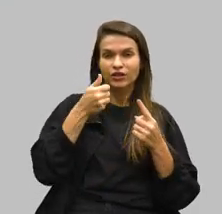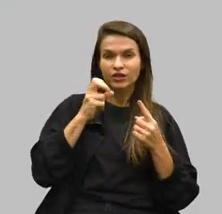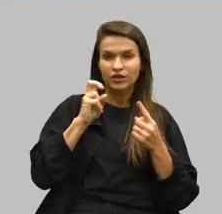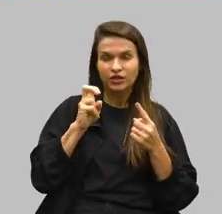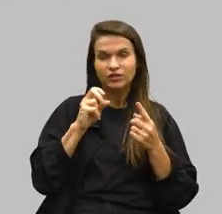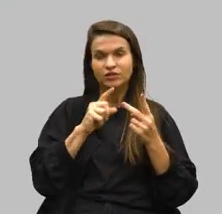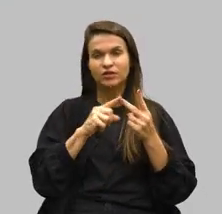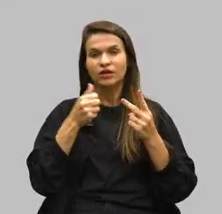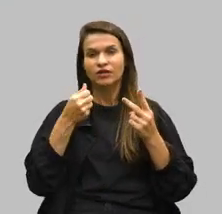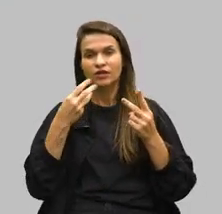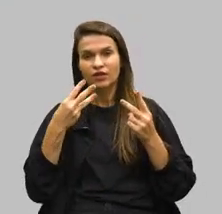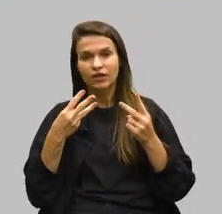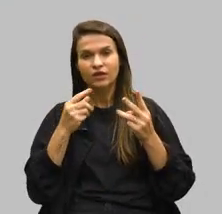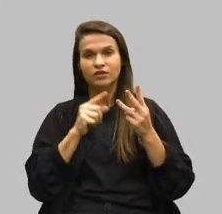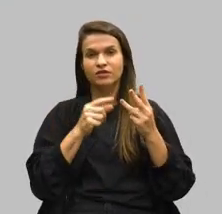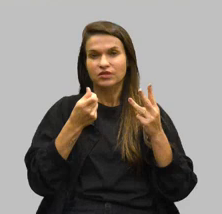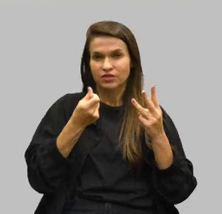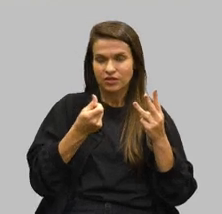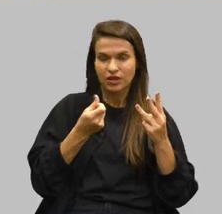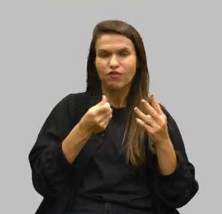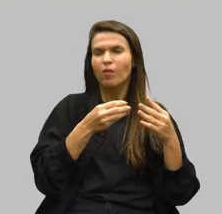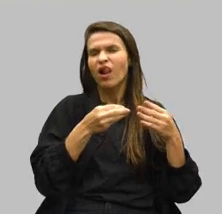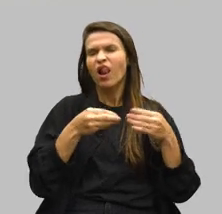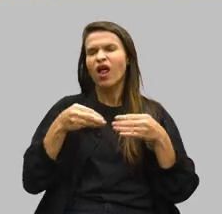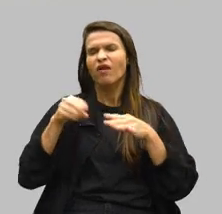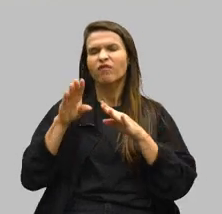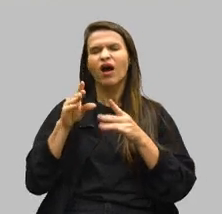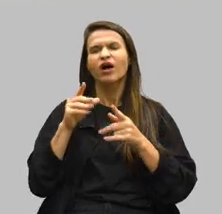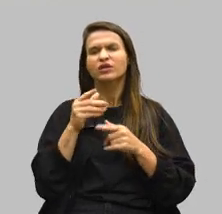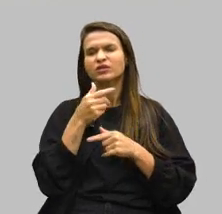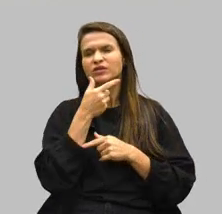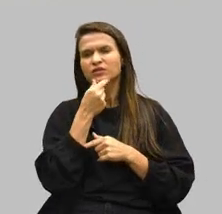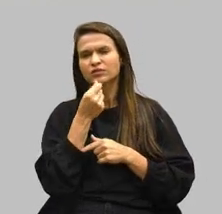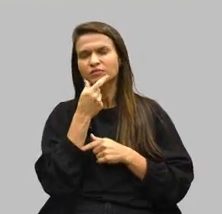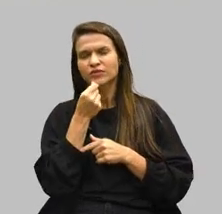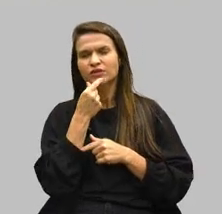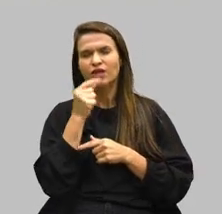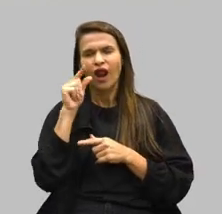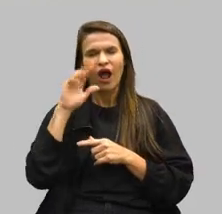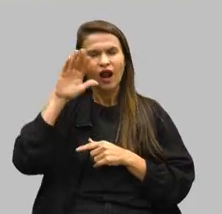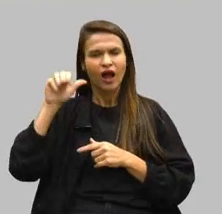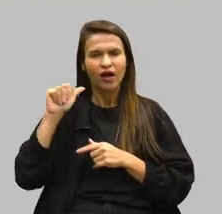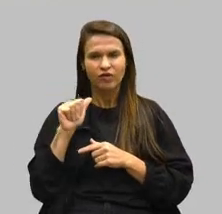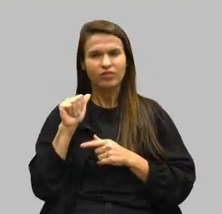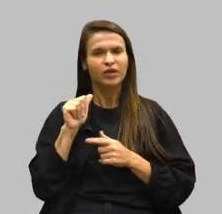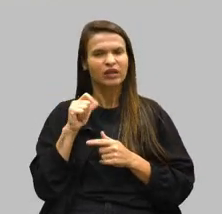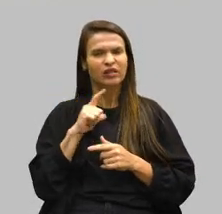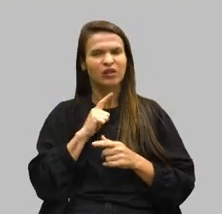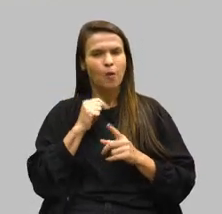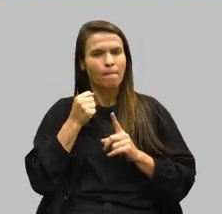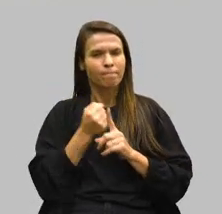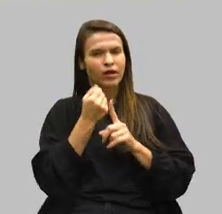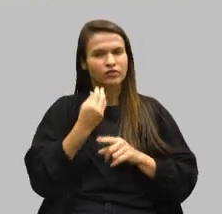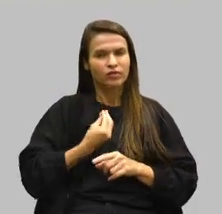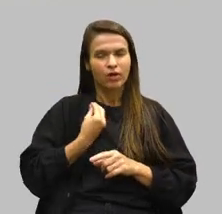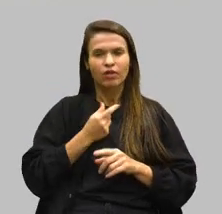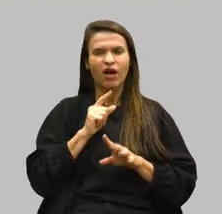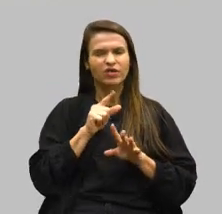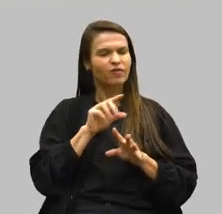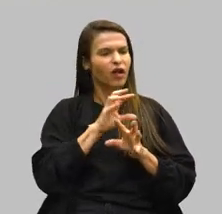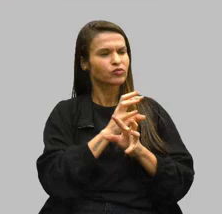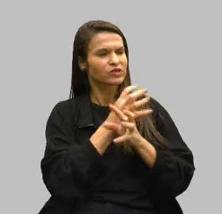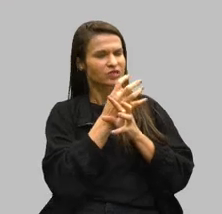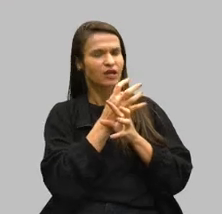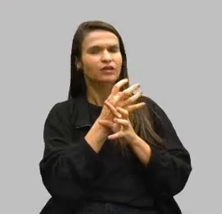falou vamos levar esses menos lá na África para dar um choque de gestão de vida nesse falei não nós vamos ali no bairro Sertão do Rio Doce ela